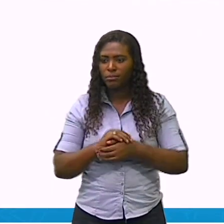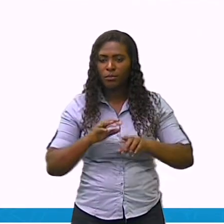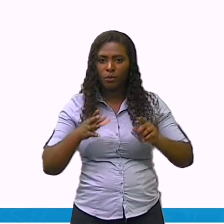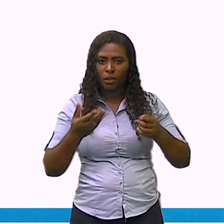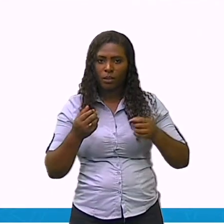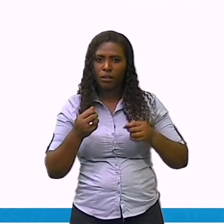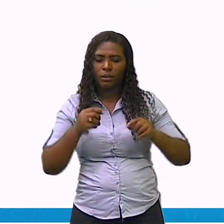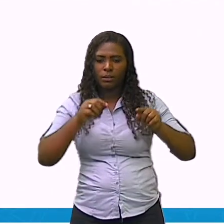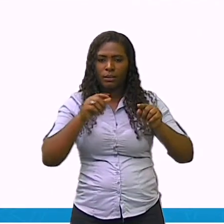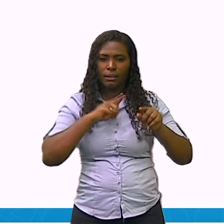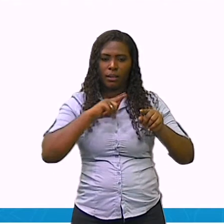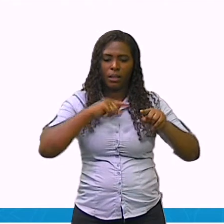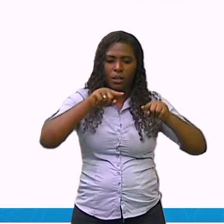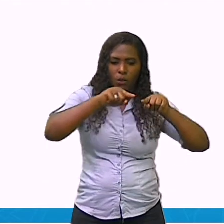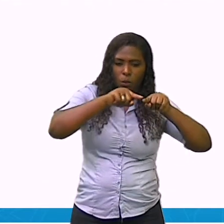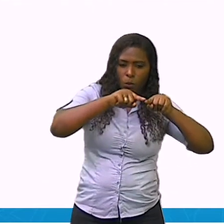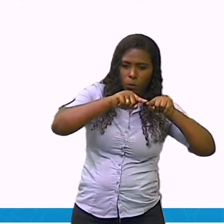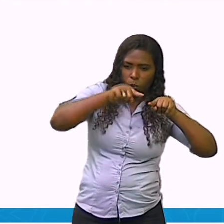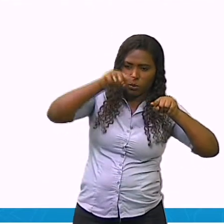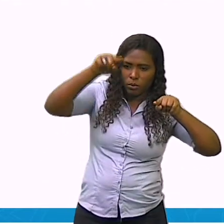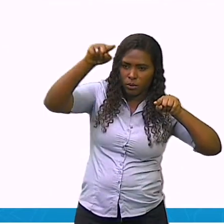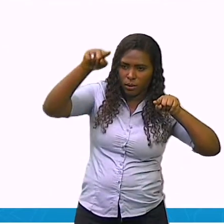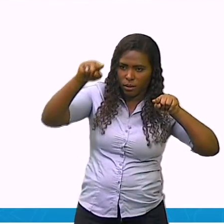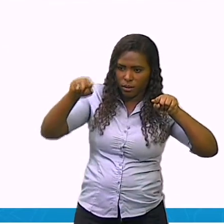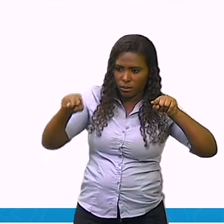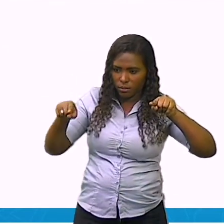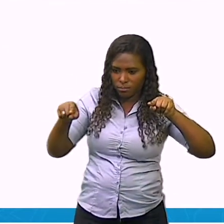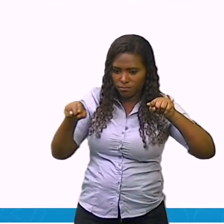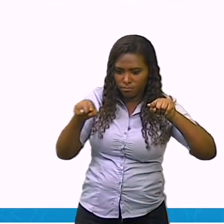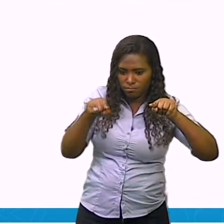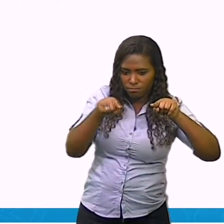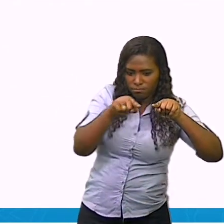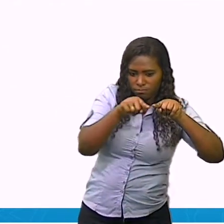um triângulo equilátero